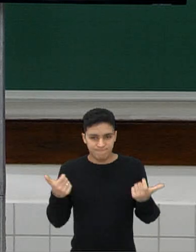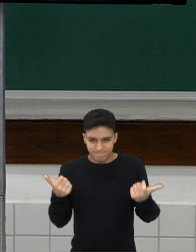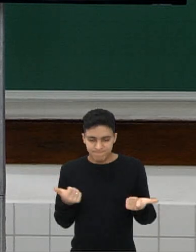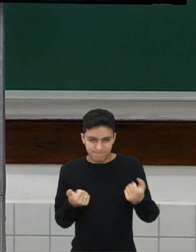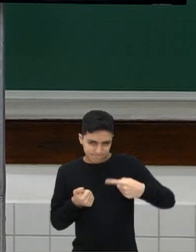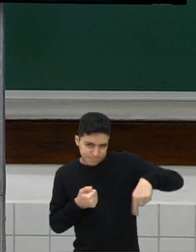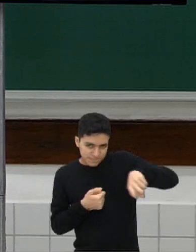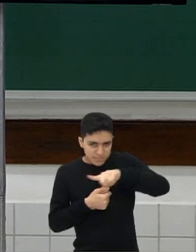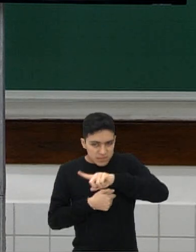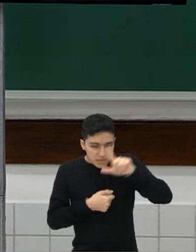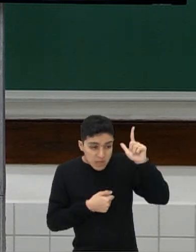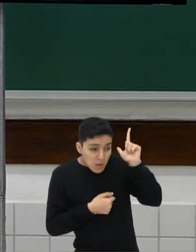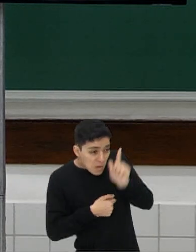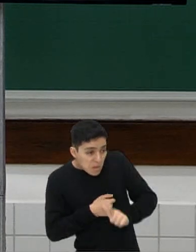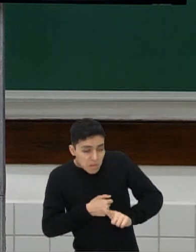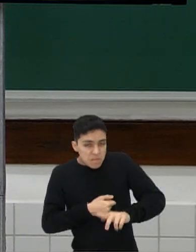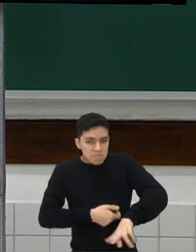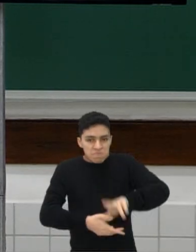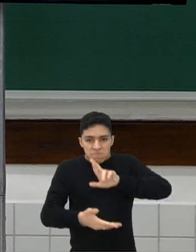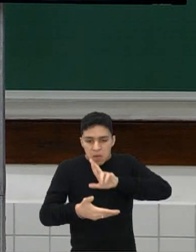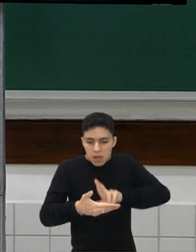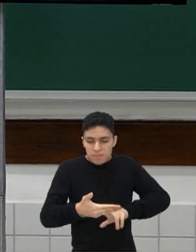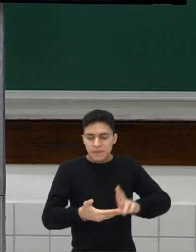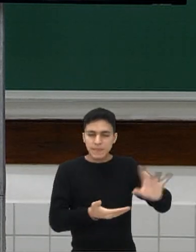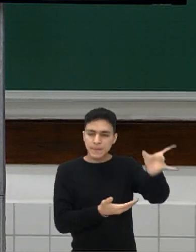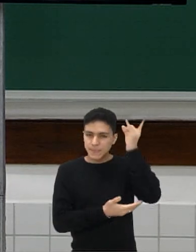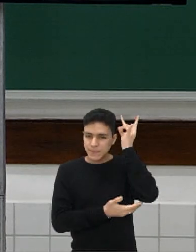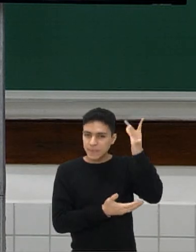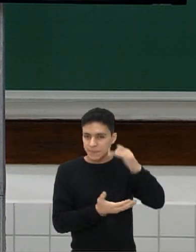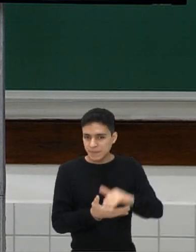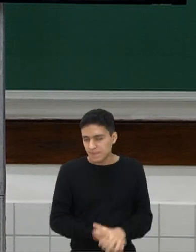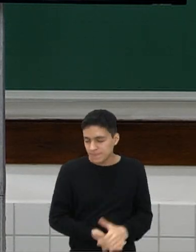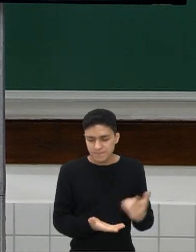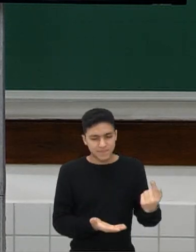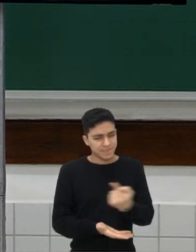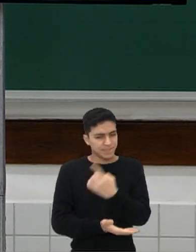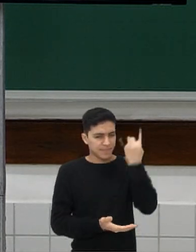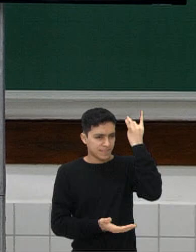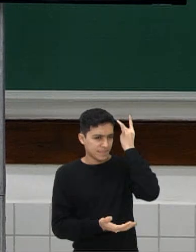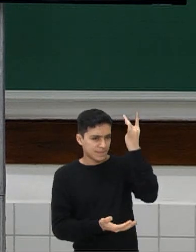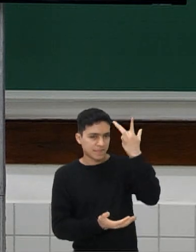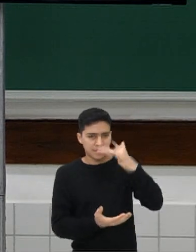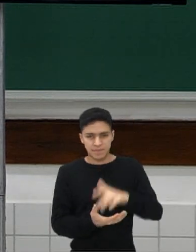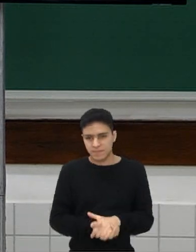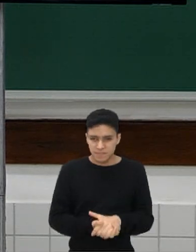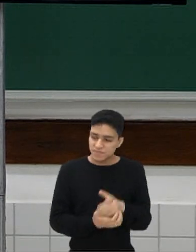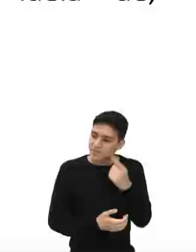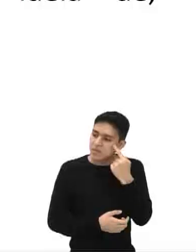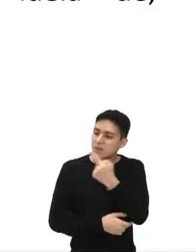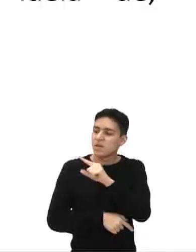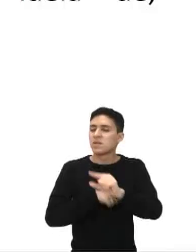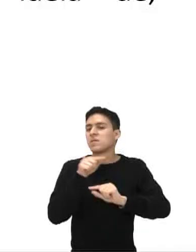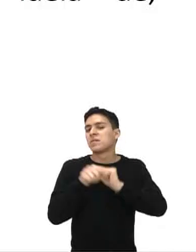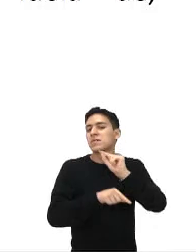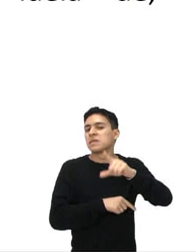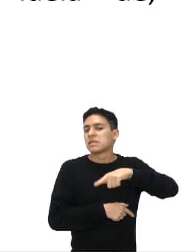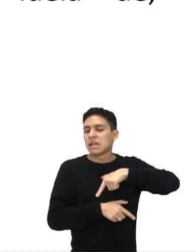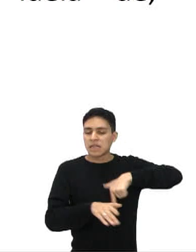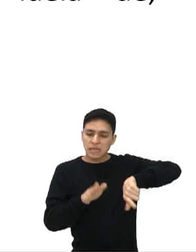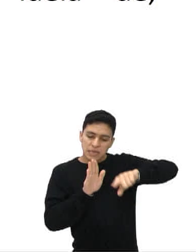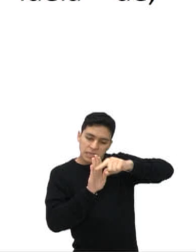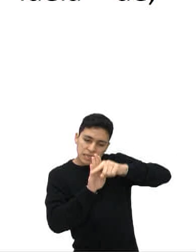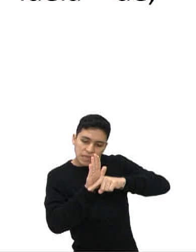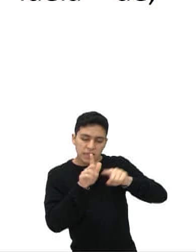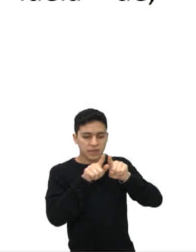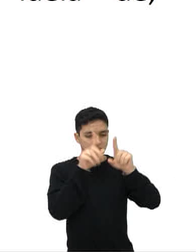E daí, como é que foi? Conseguiu responder? Tava fácil, né? Bem fácil. Olha aqui, o que a gente tem aqui? Critério